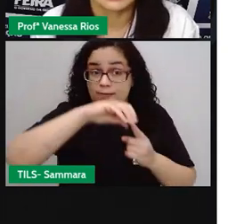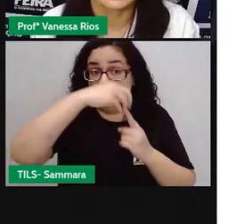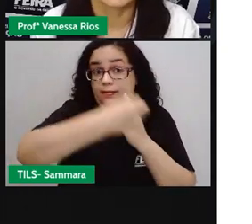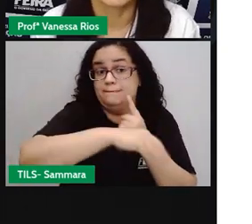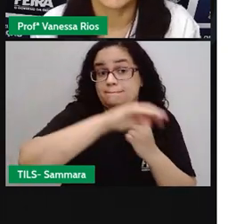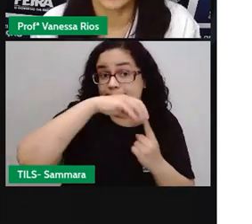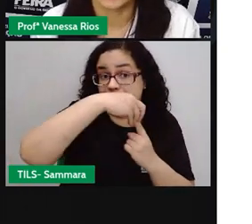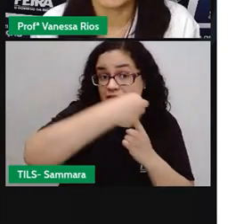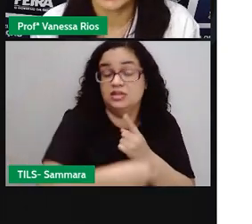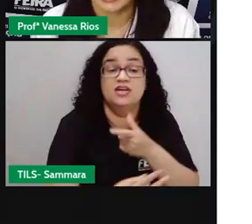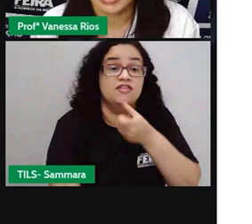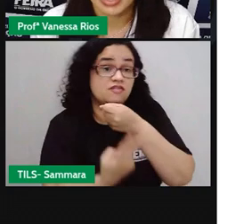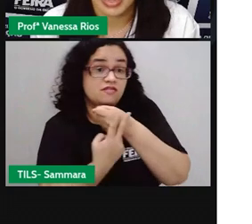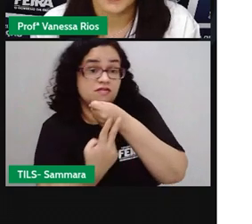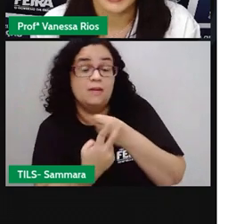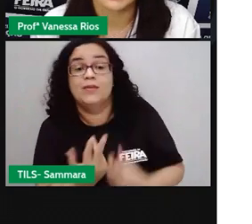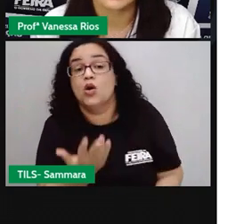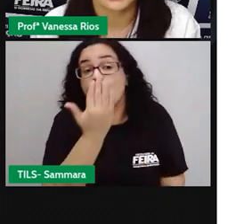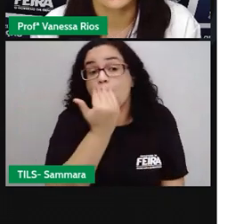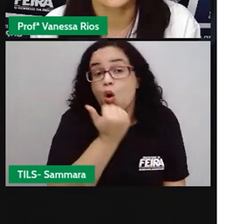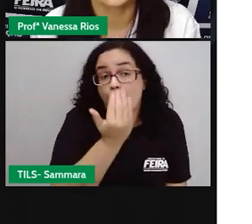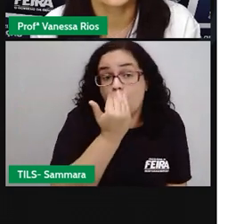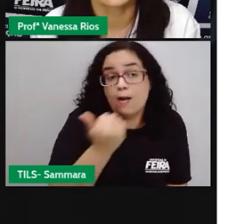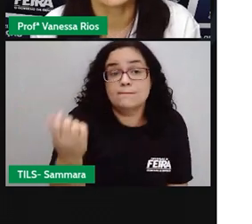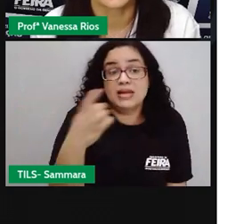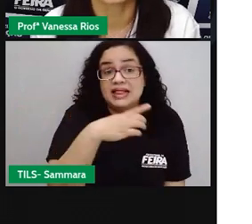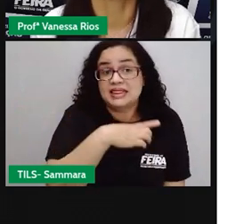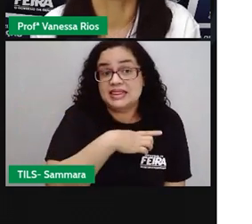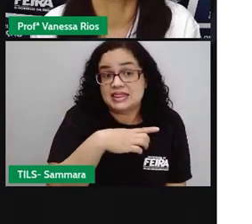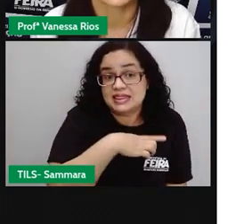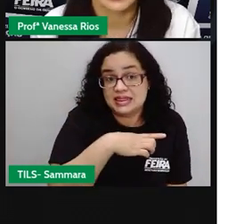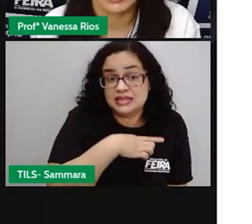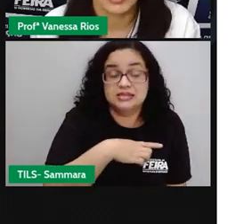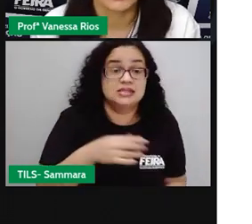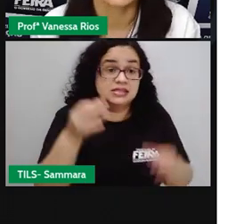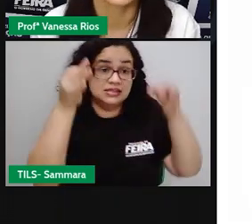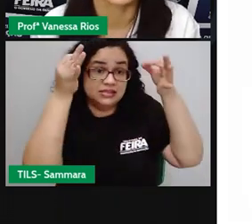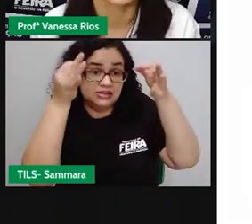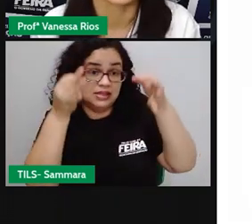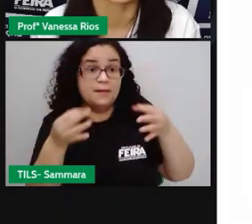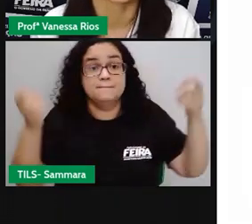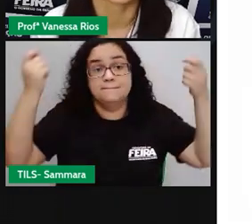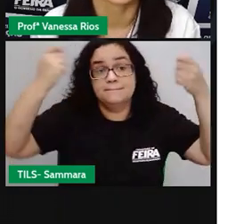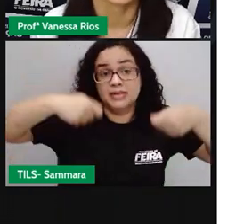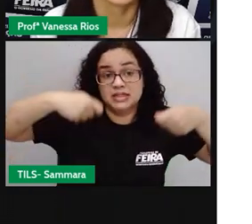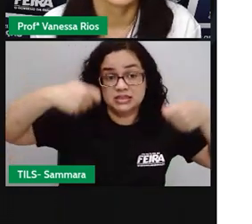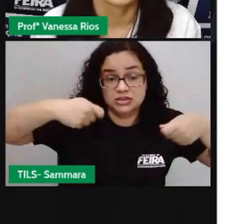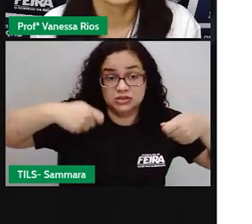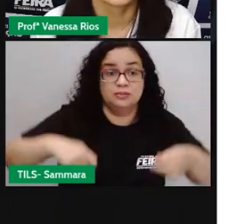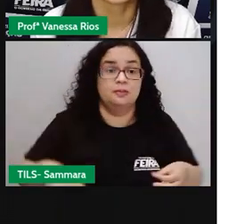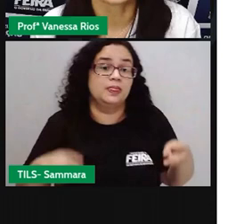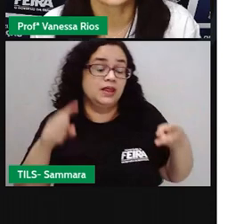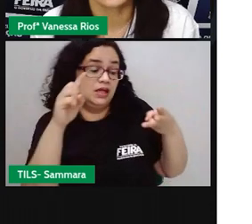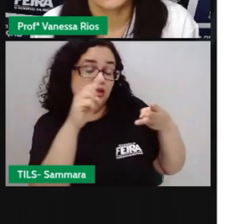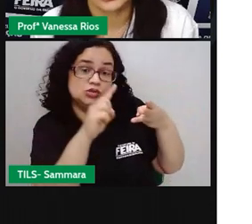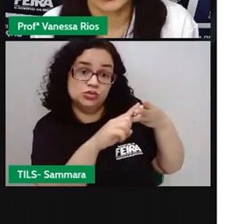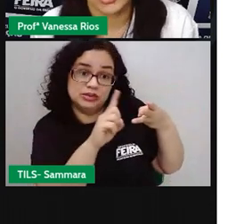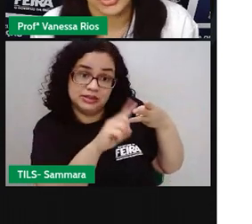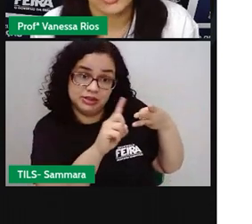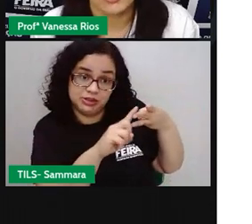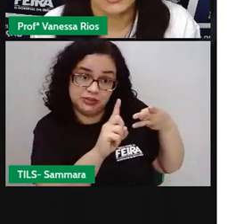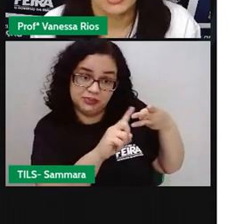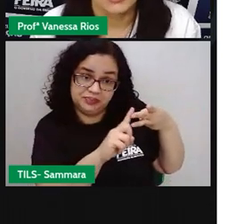banana. Então, o verbo comer aparece aí indicando algo certo, algo preciso. No modo